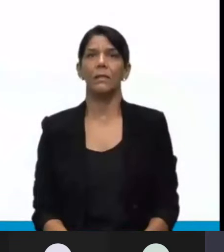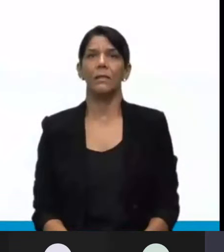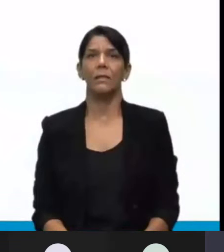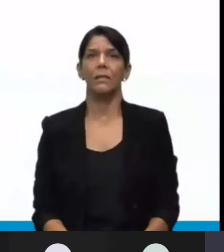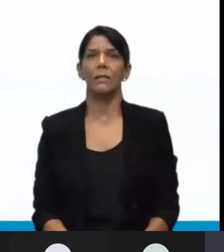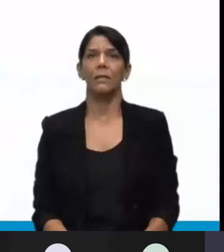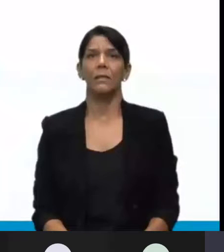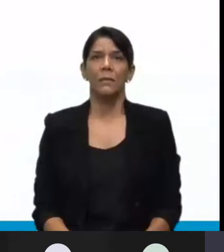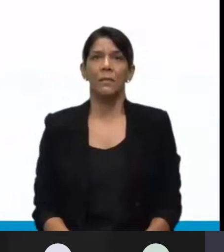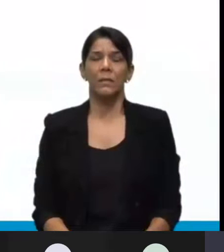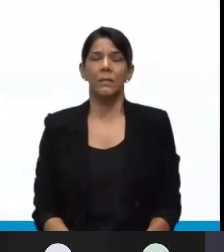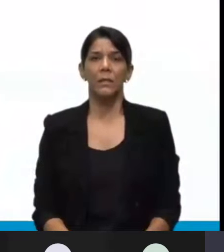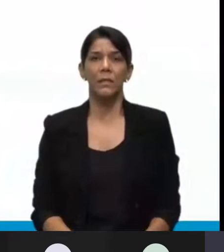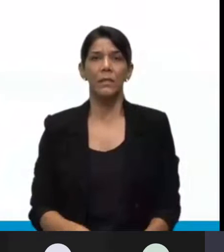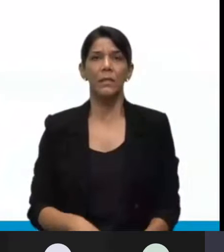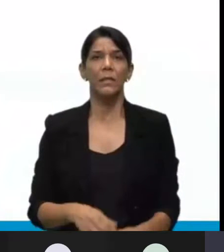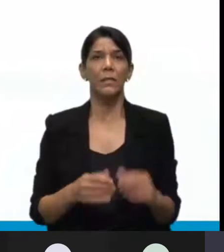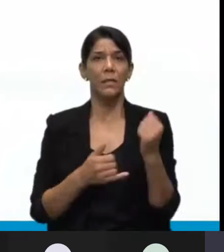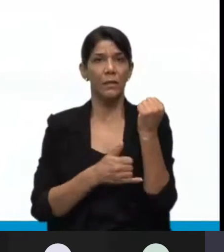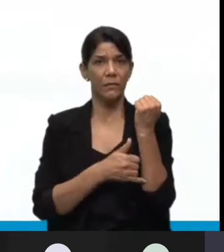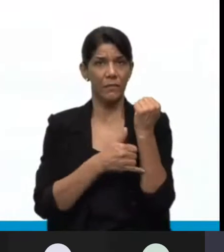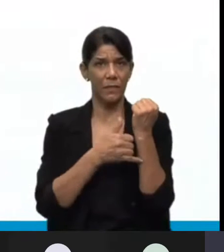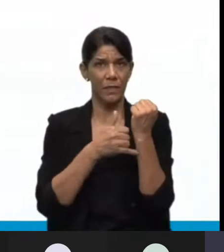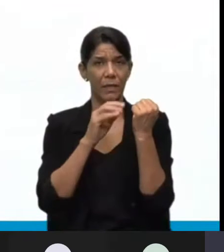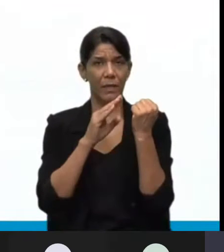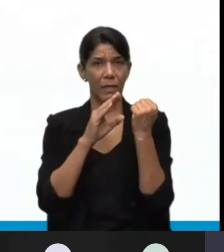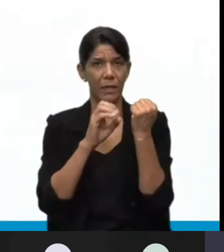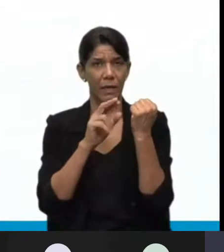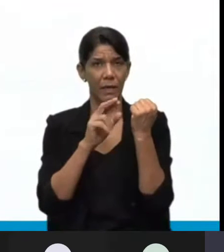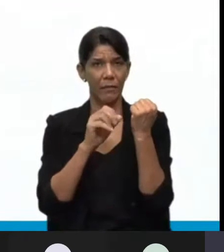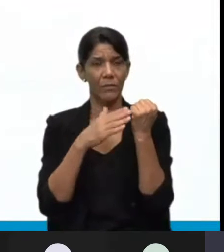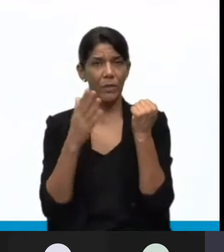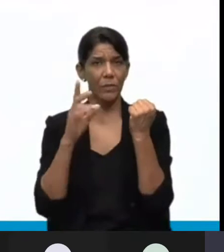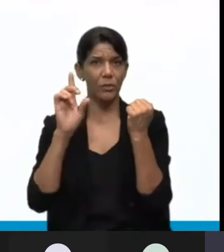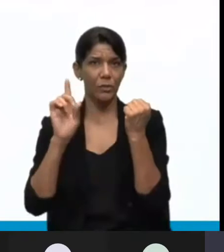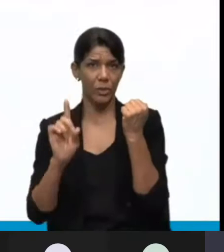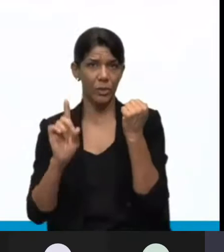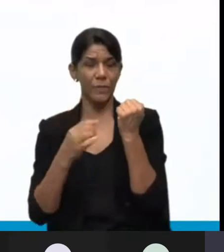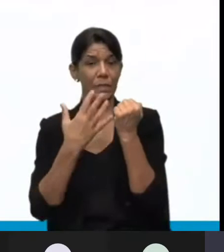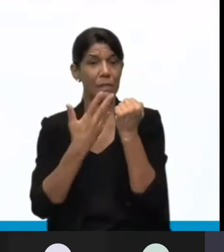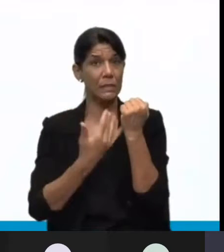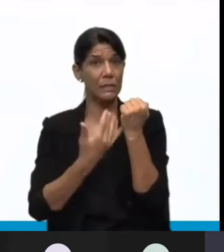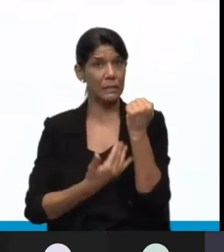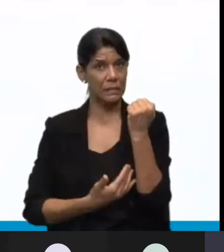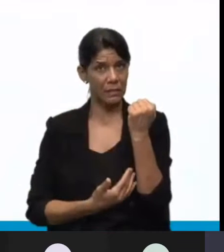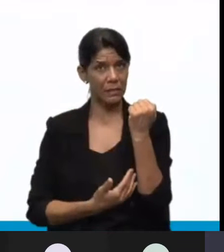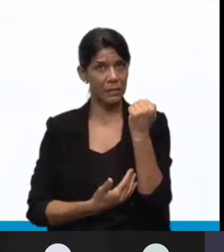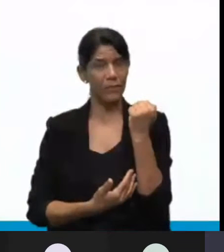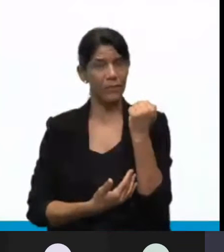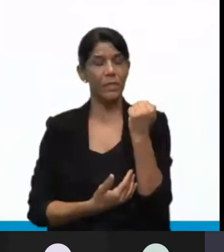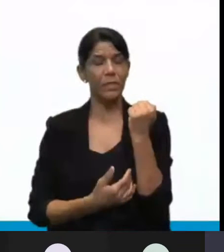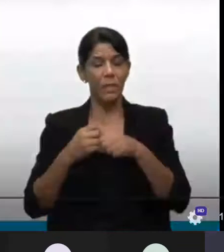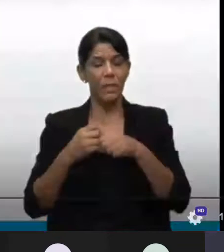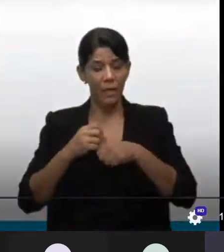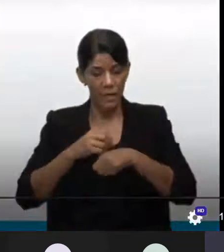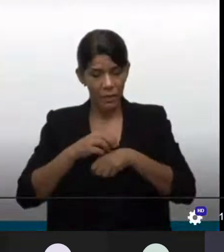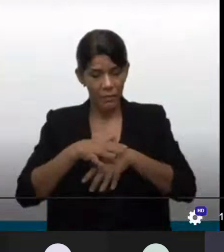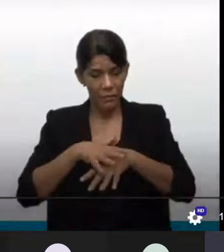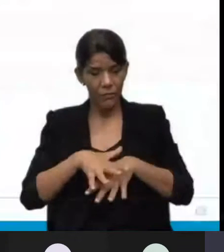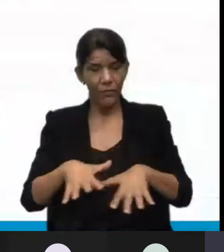no átrio direito, a veia cava inferior aqui, que chega também no átrio direito, que traz sangue da periferia, né, sangue